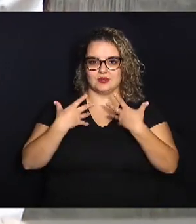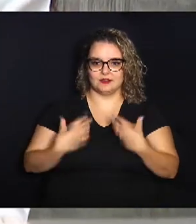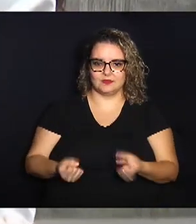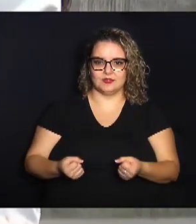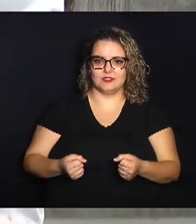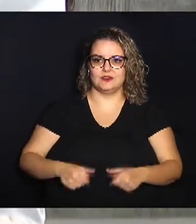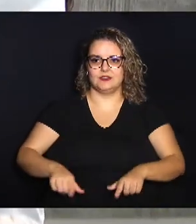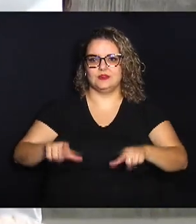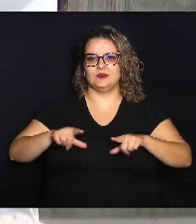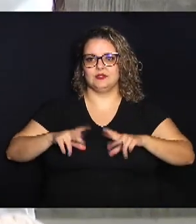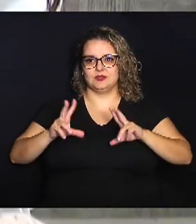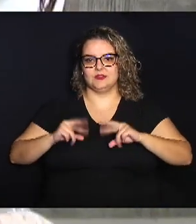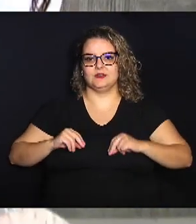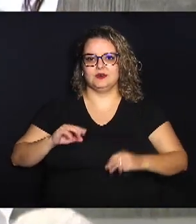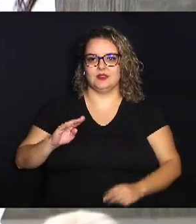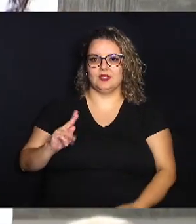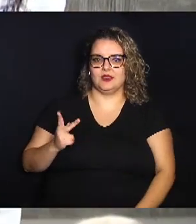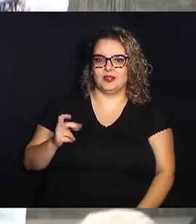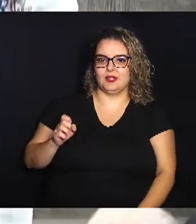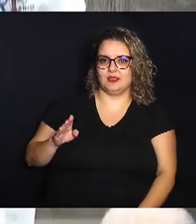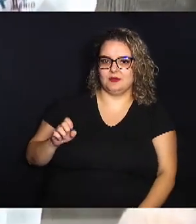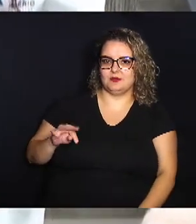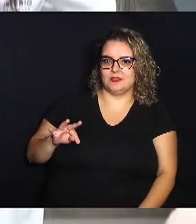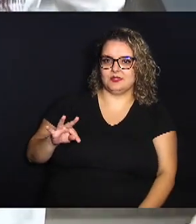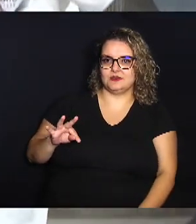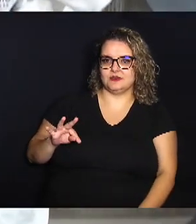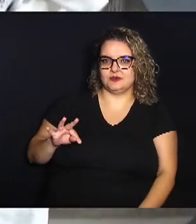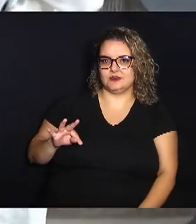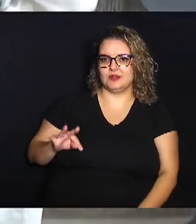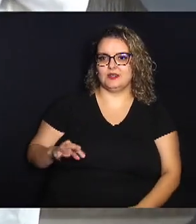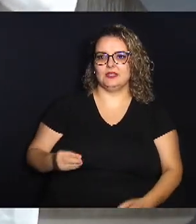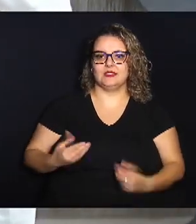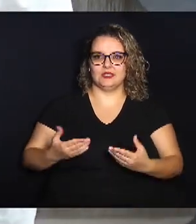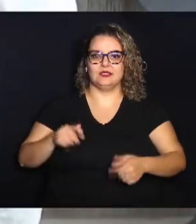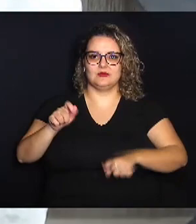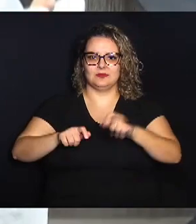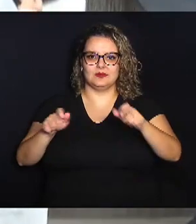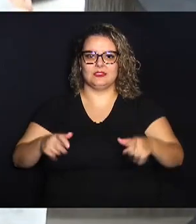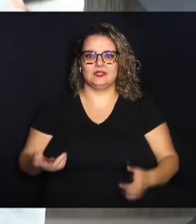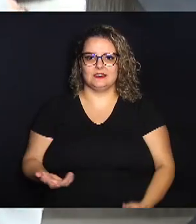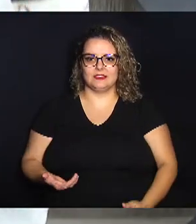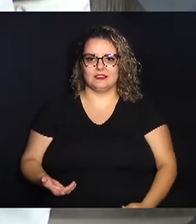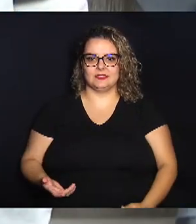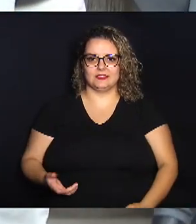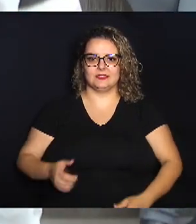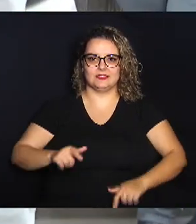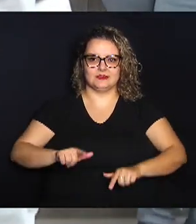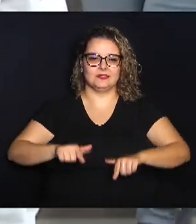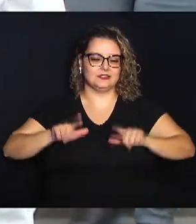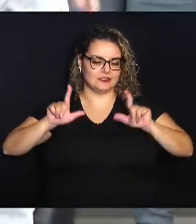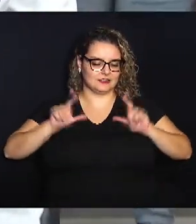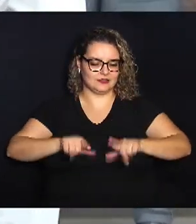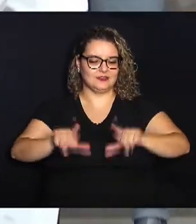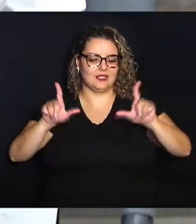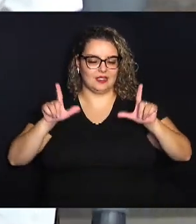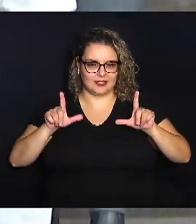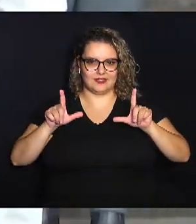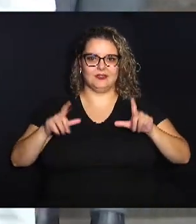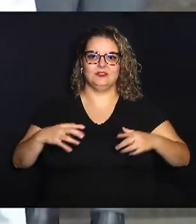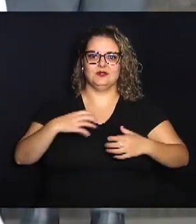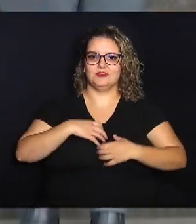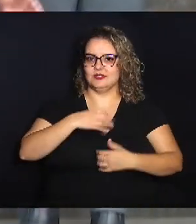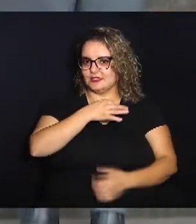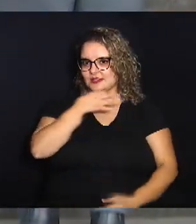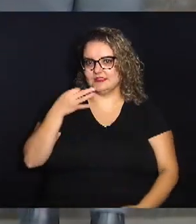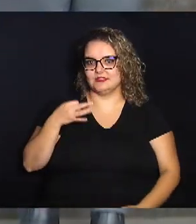de mérito Herbert de Souza, Betinho, dado a pessoas e entidades que tenham se destacado de forma exemplar